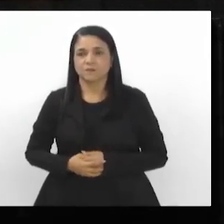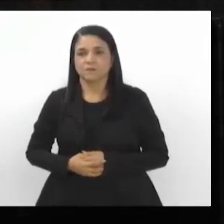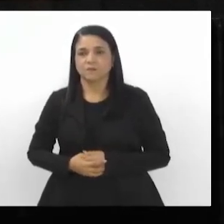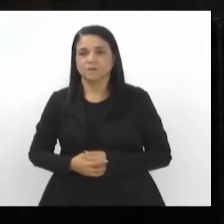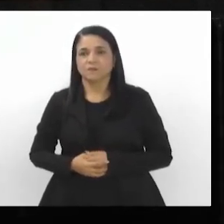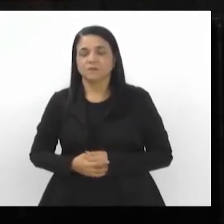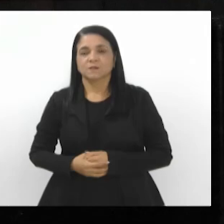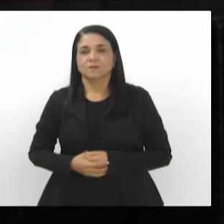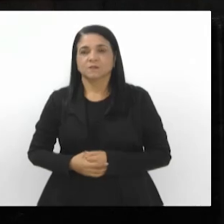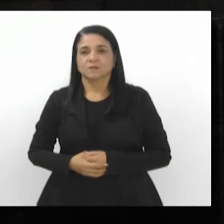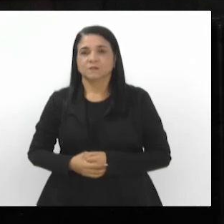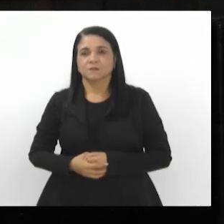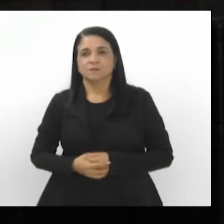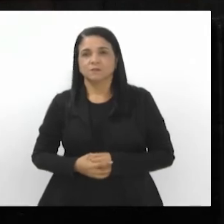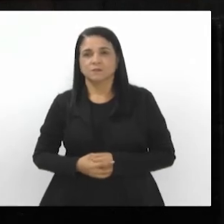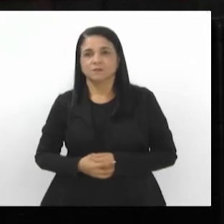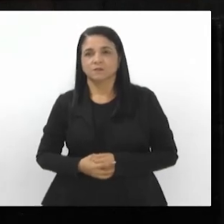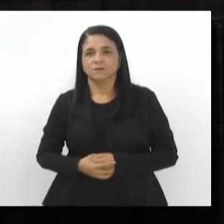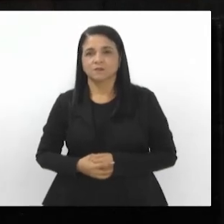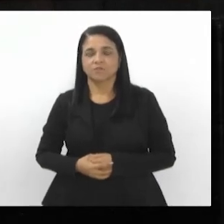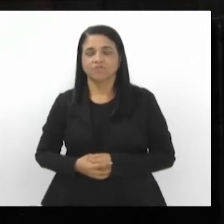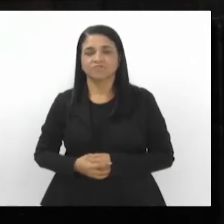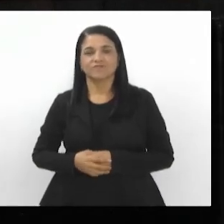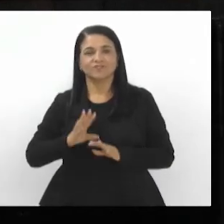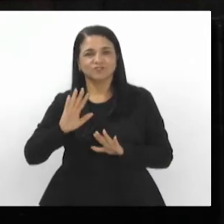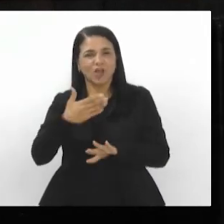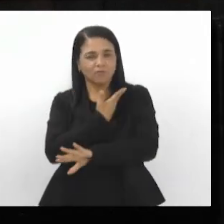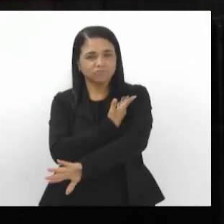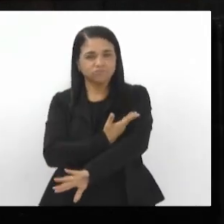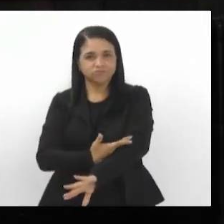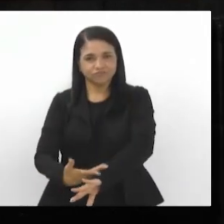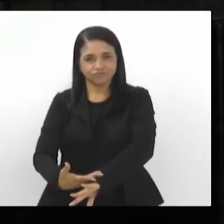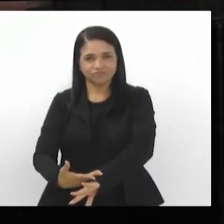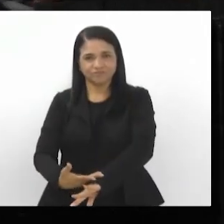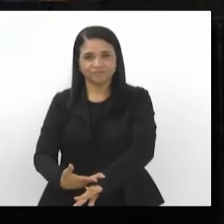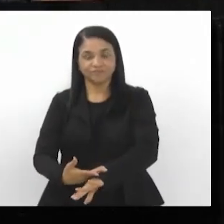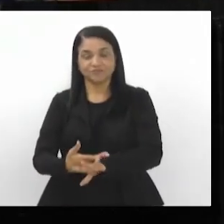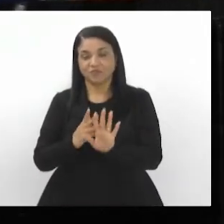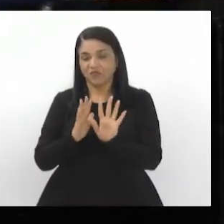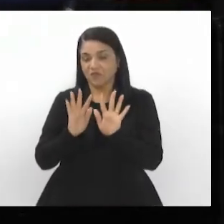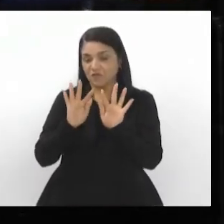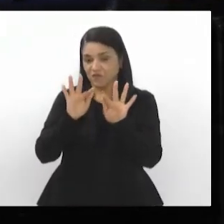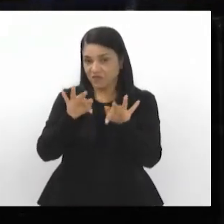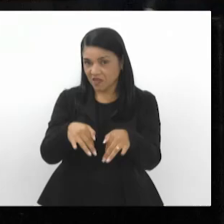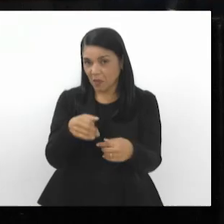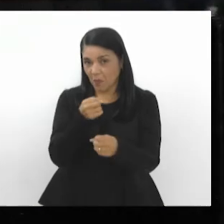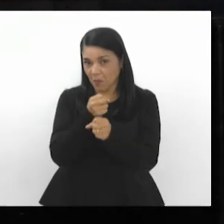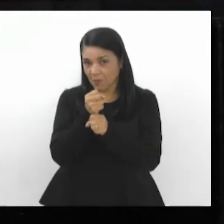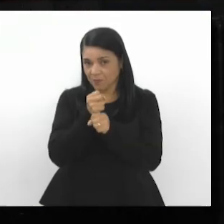Como é de costume, chega no final do ano,